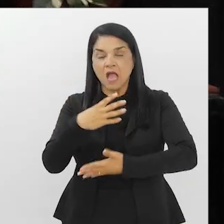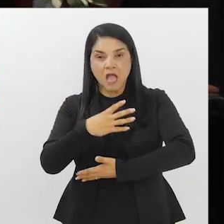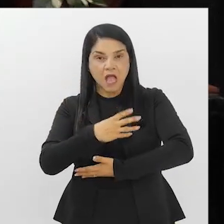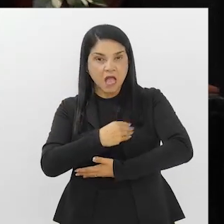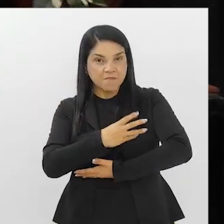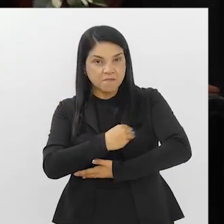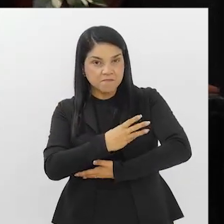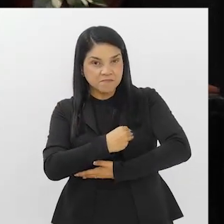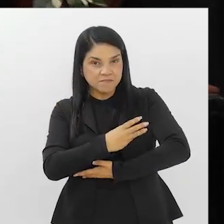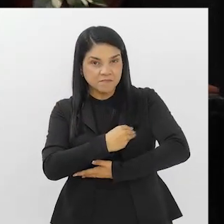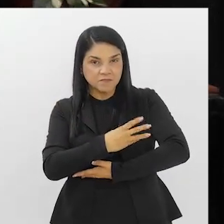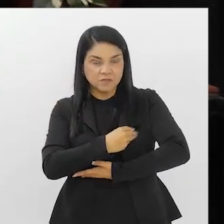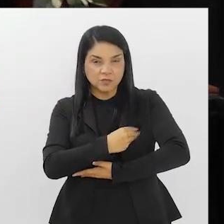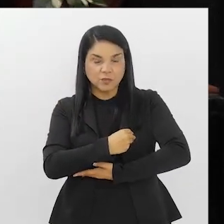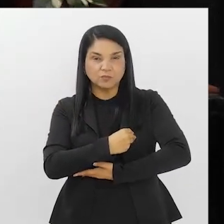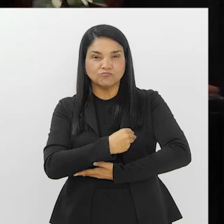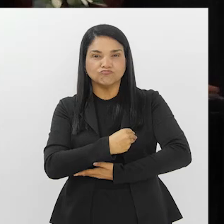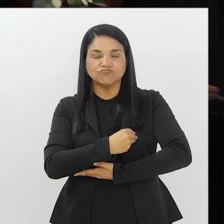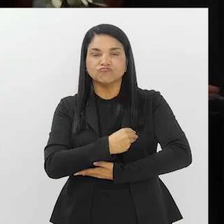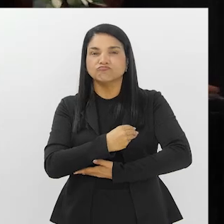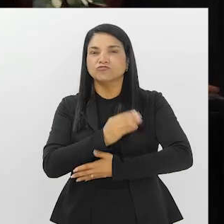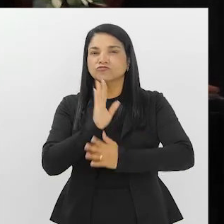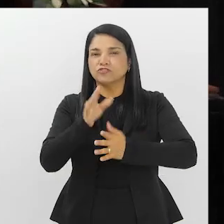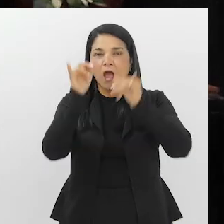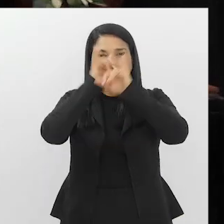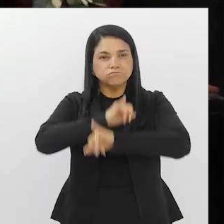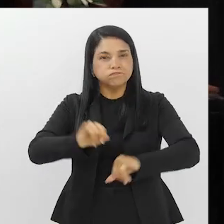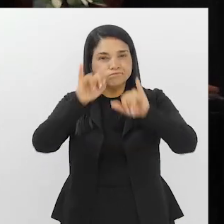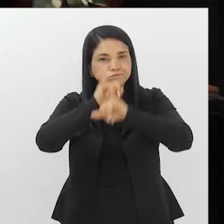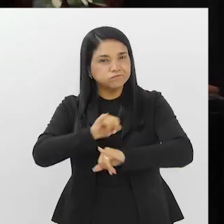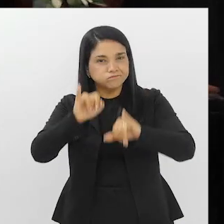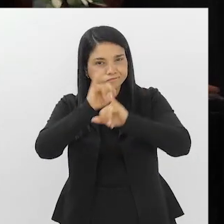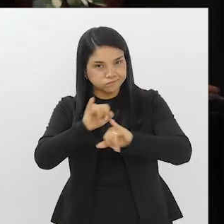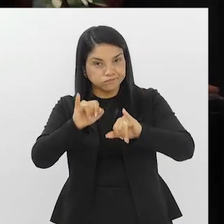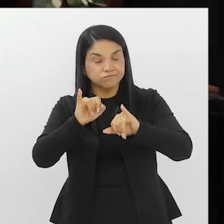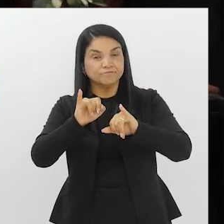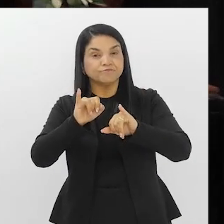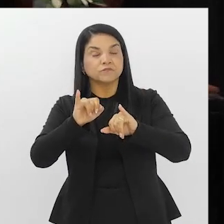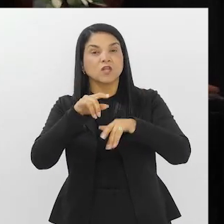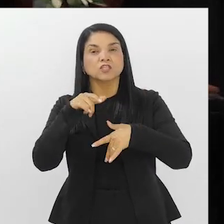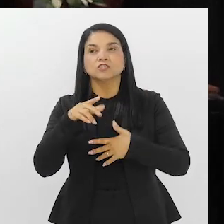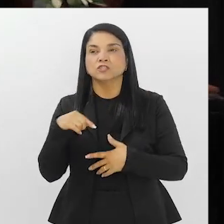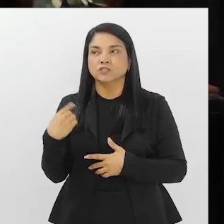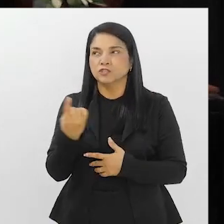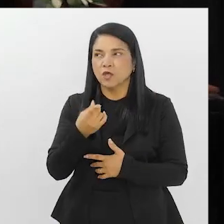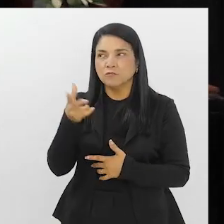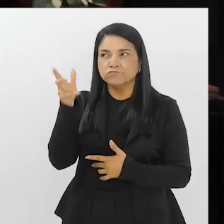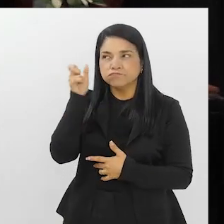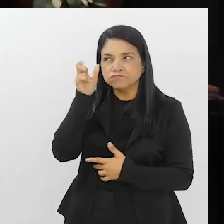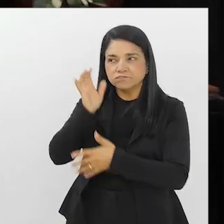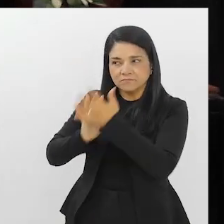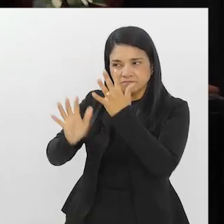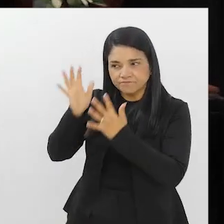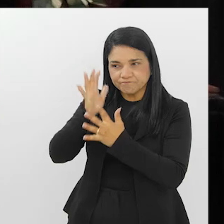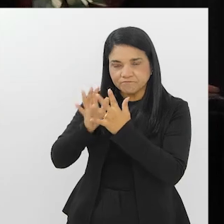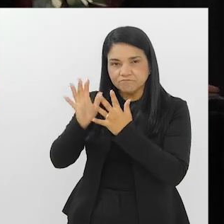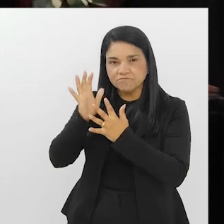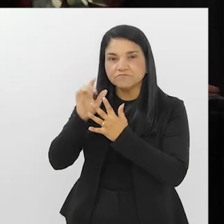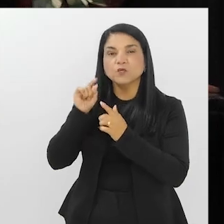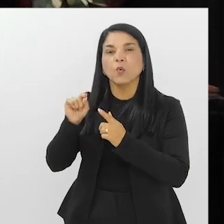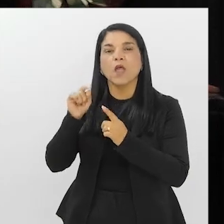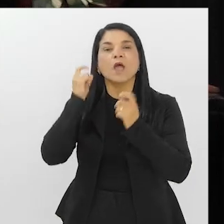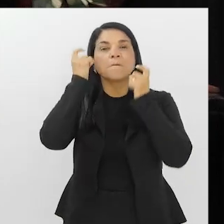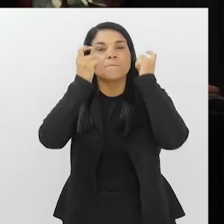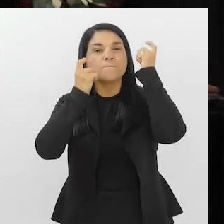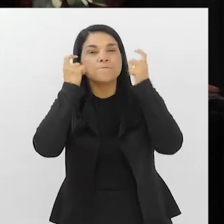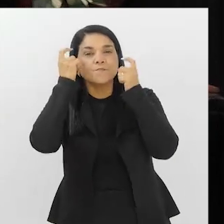amamentação ser um assunto que está mais do que divulgado na mídia. Porque o que nós ouvimos comumente é sempre